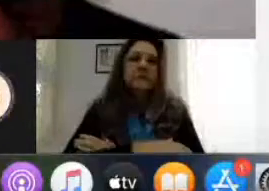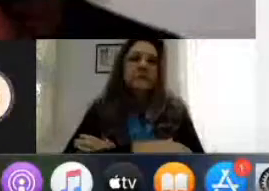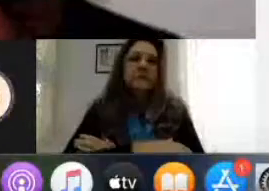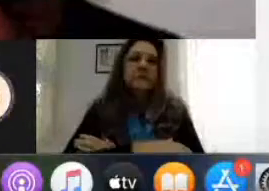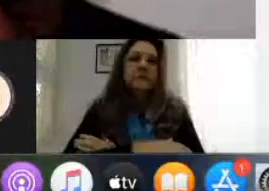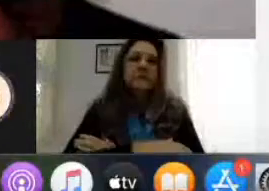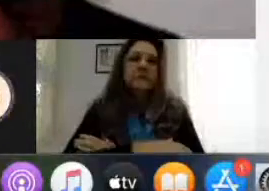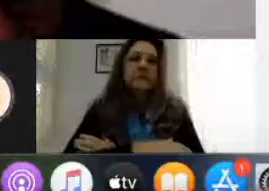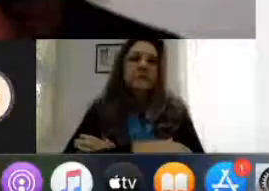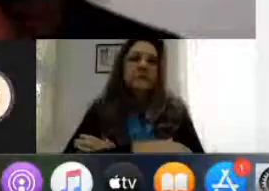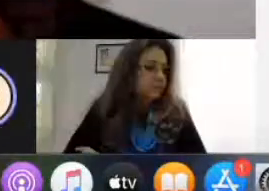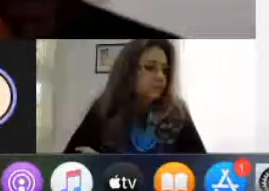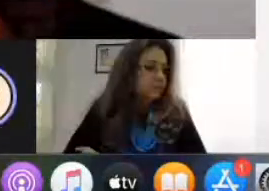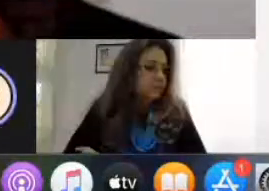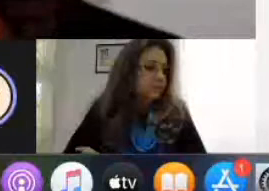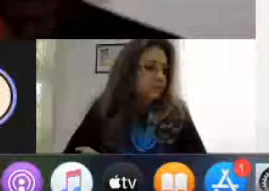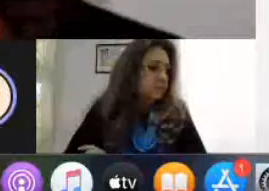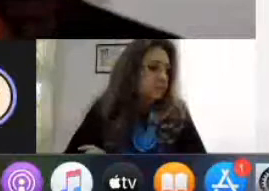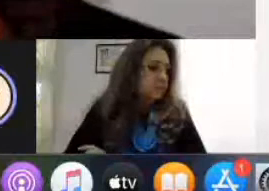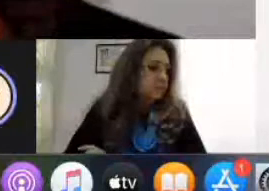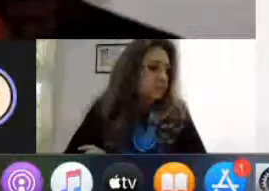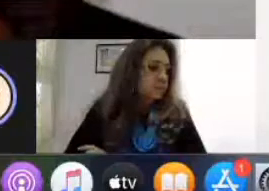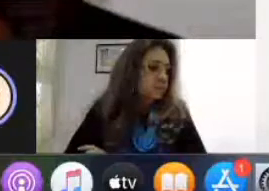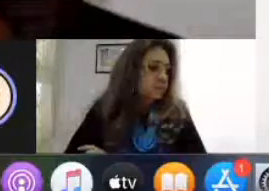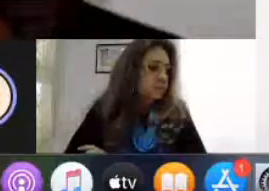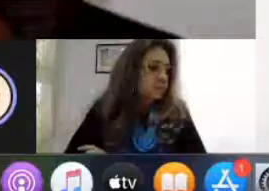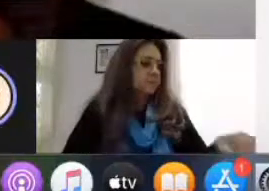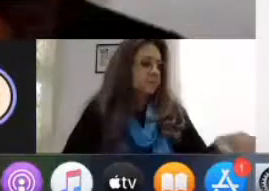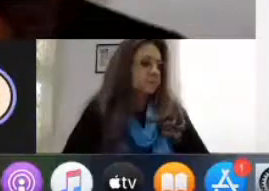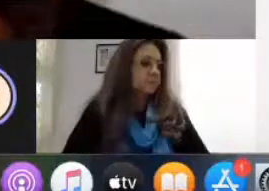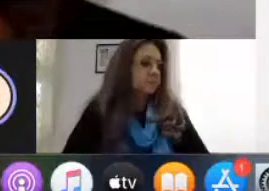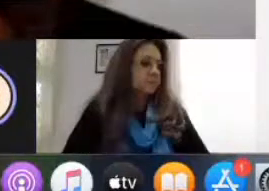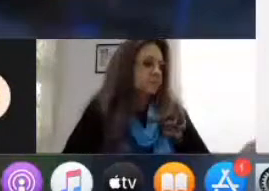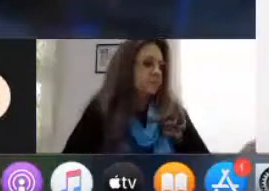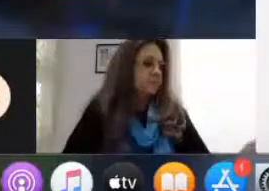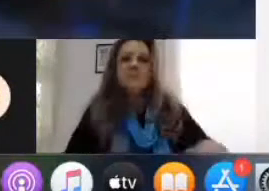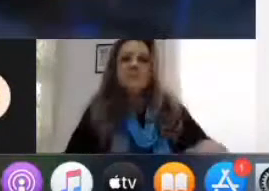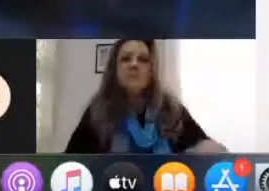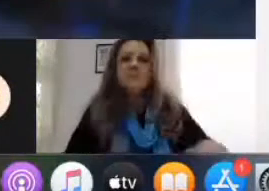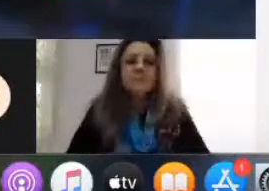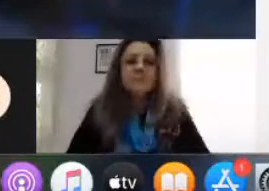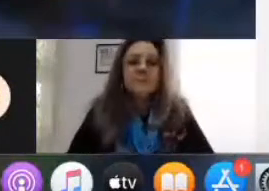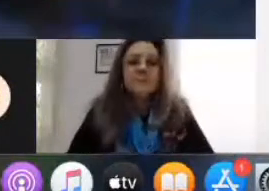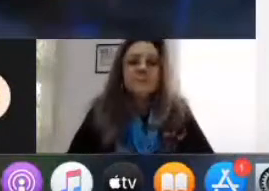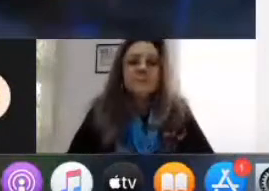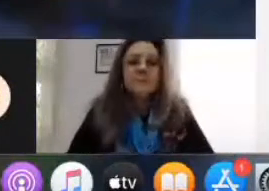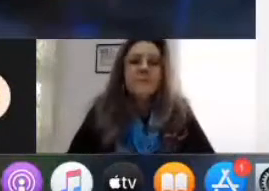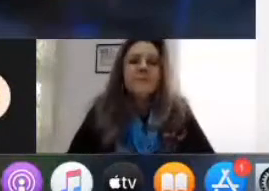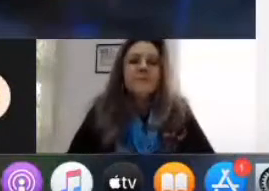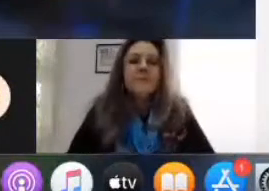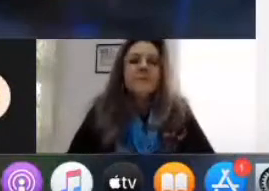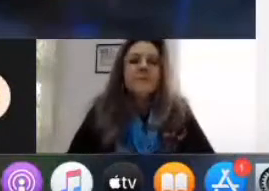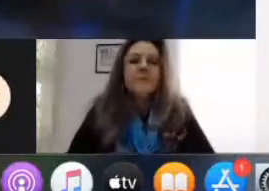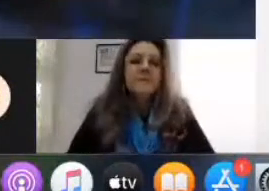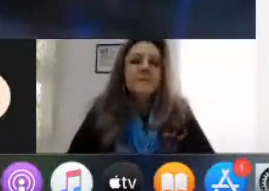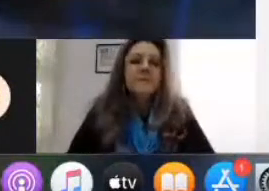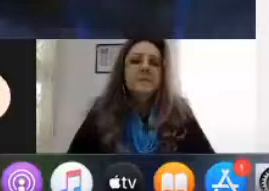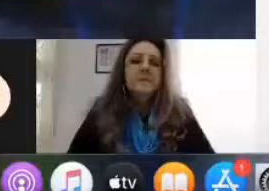algo mais profundo, a própria ideia de conhecimento, né? Não sei, Eliane, acho que a gente pode debater isso, que você quer que